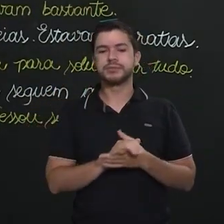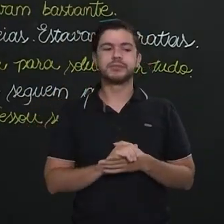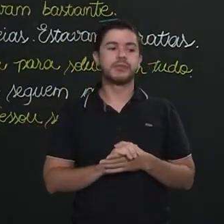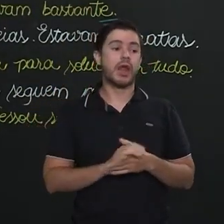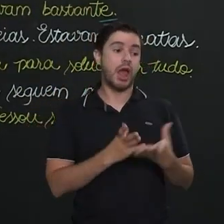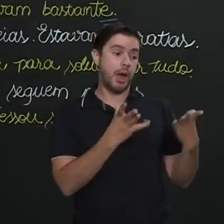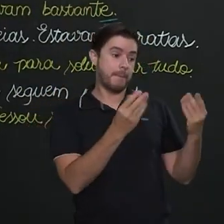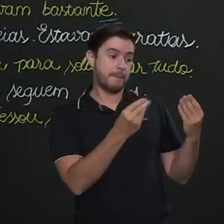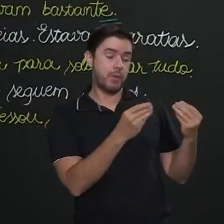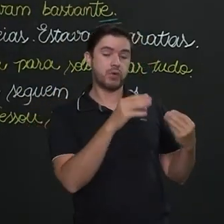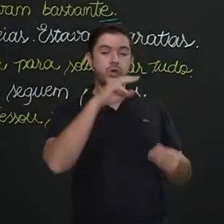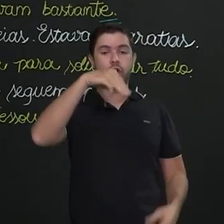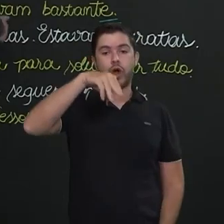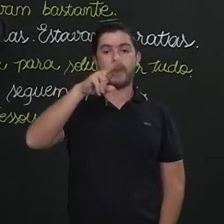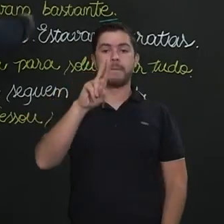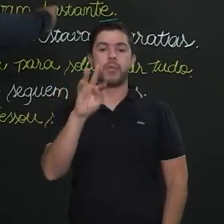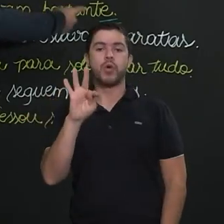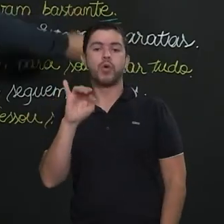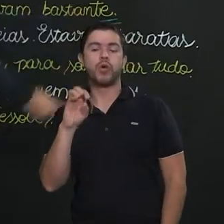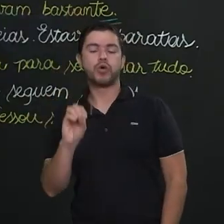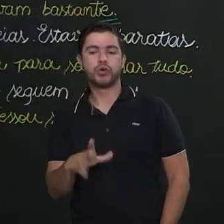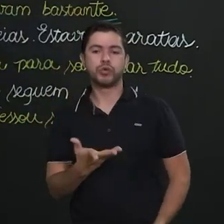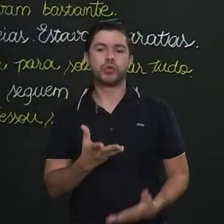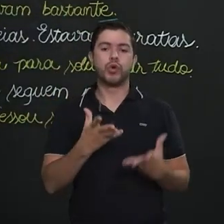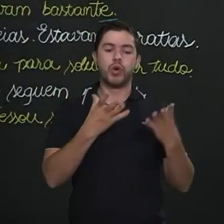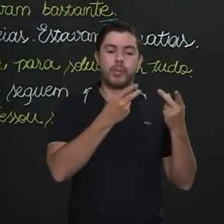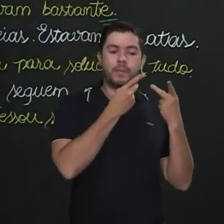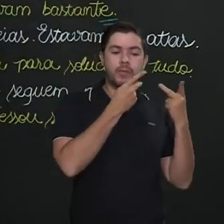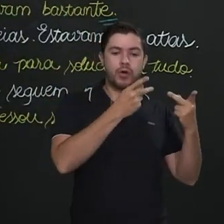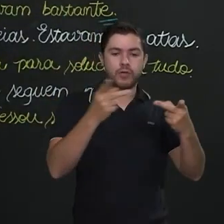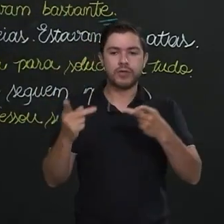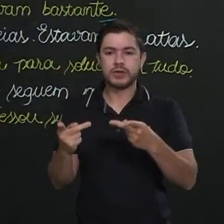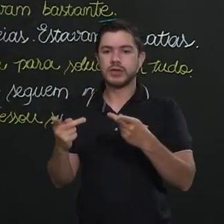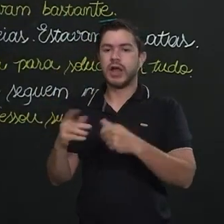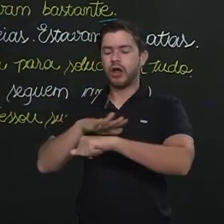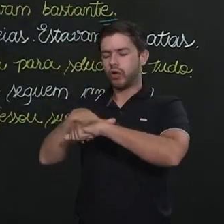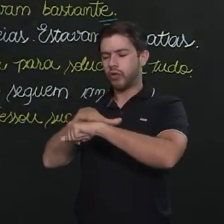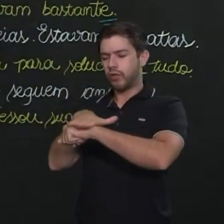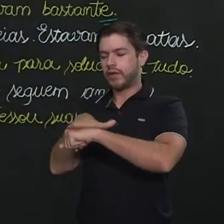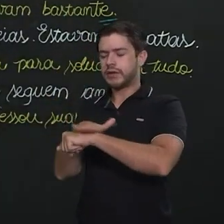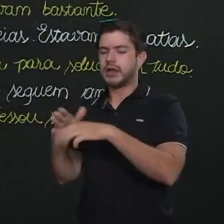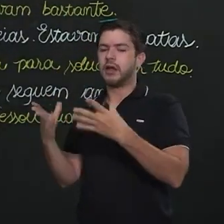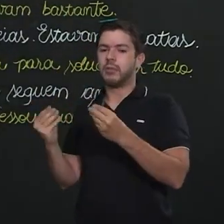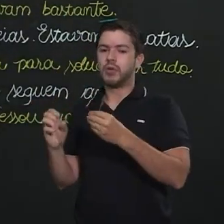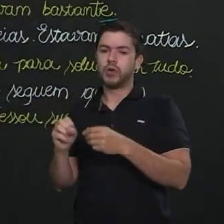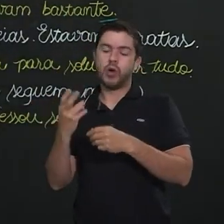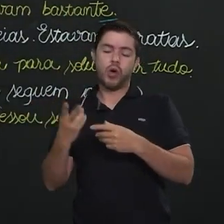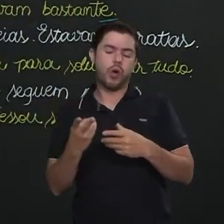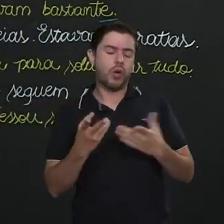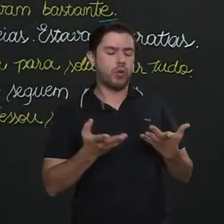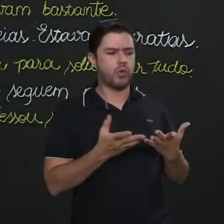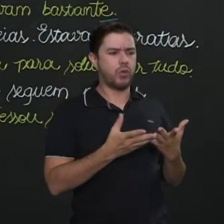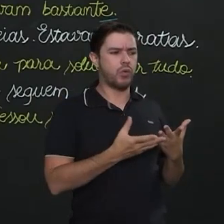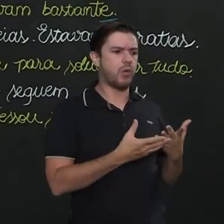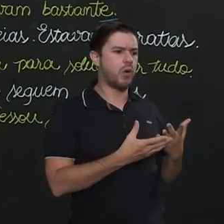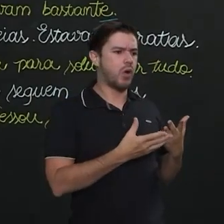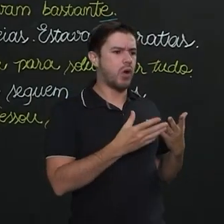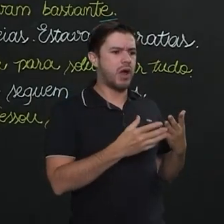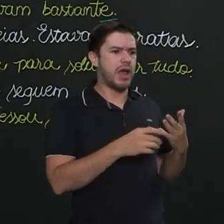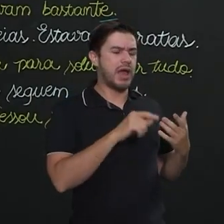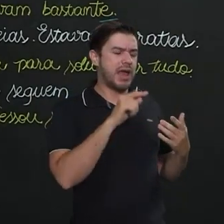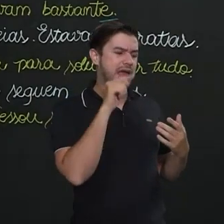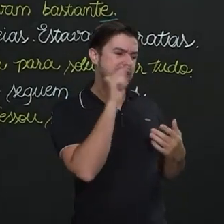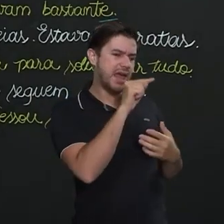dizer muitos convidados ou eles conversavam muito e não eles conversavam muitos. Não posso fazer